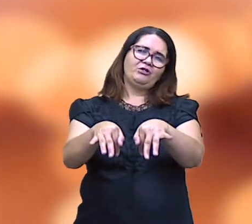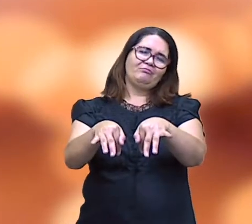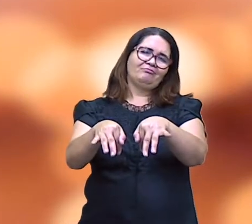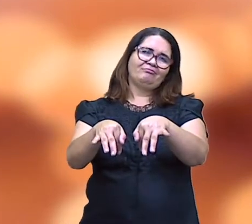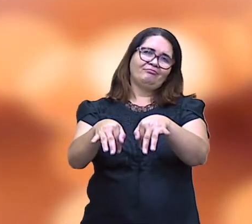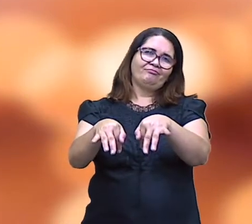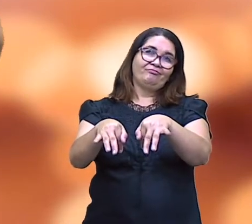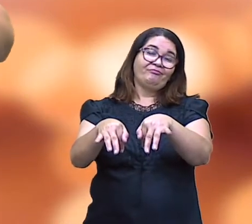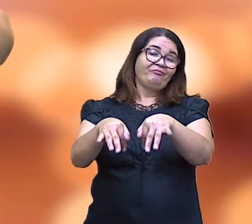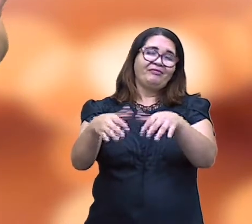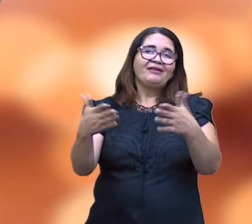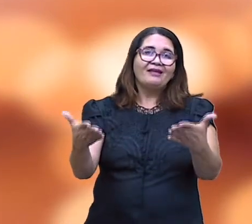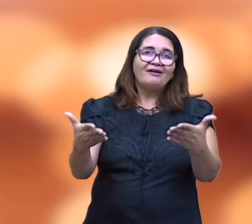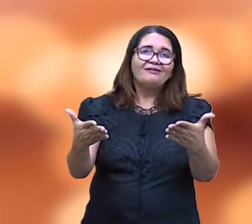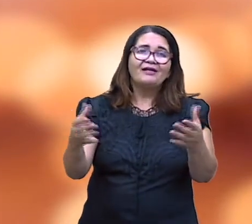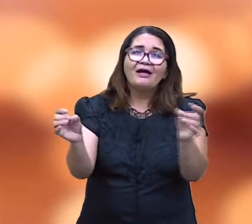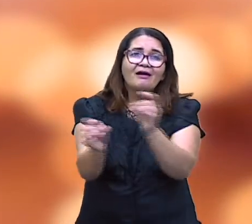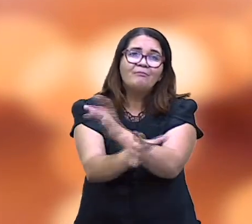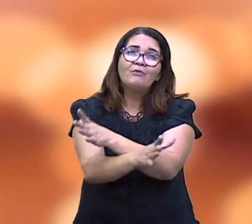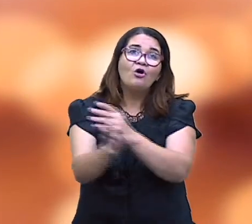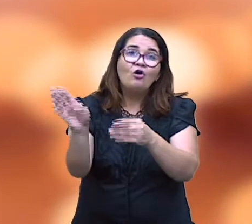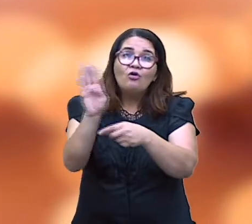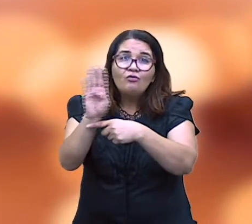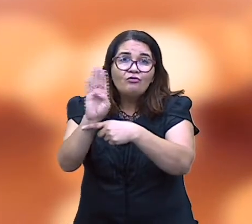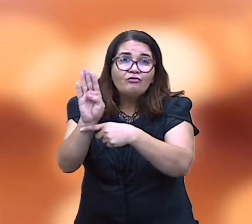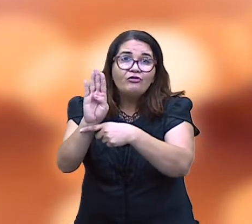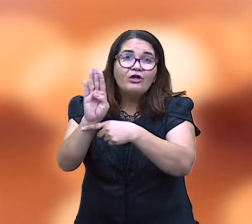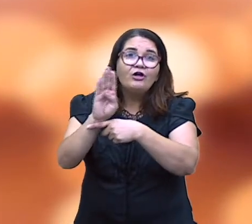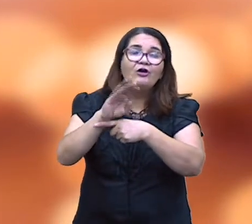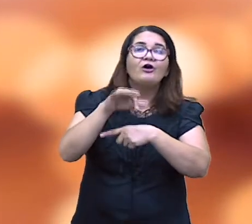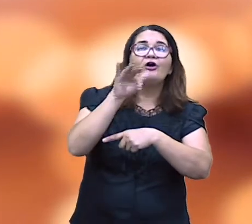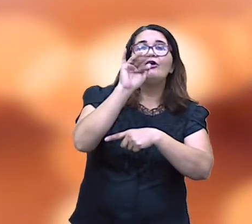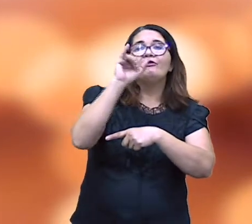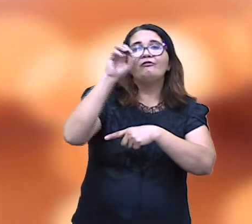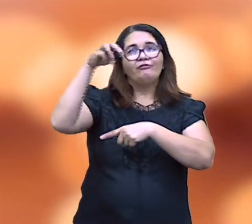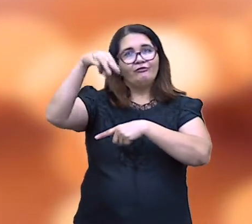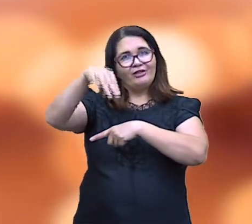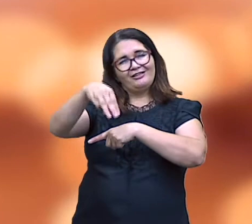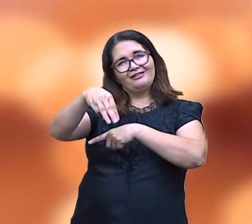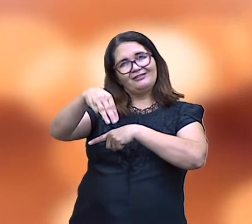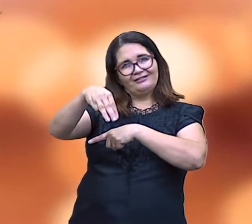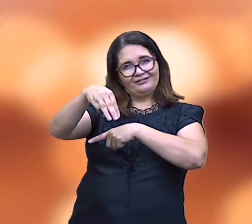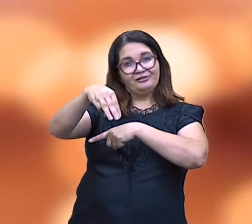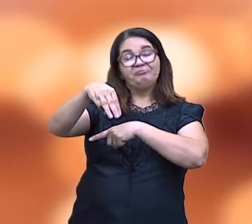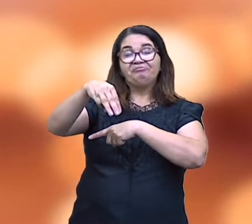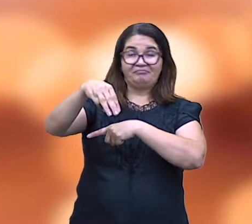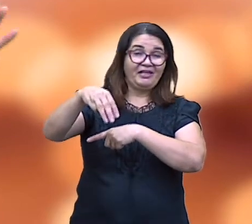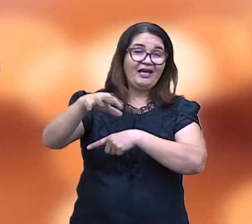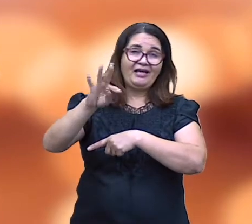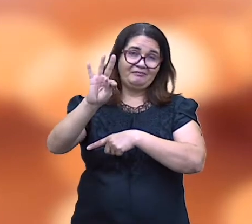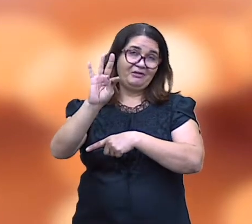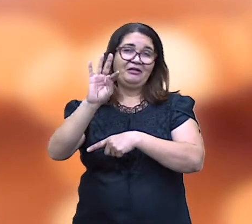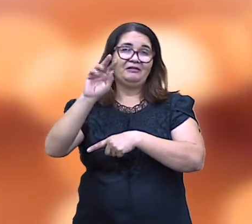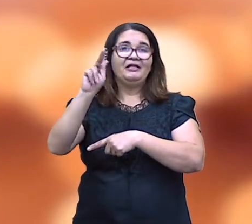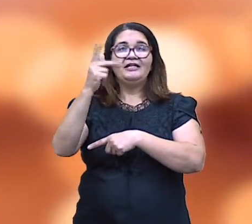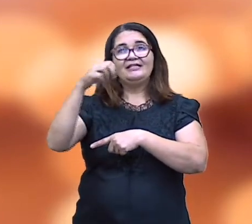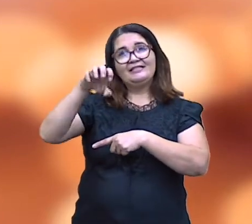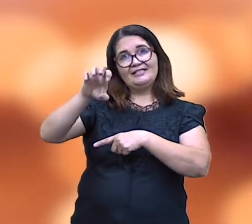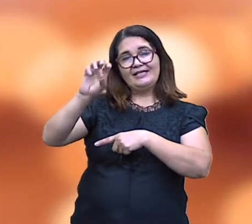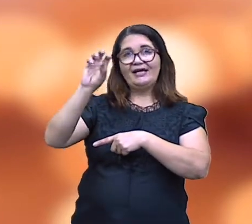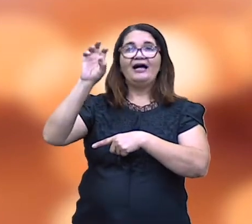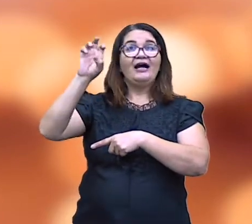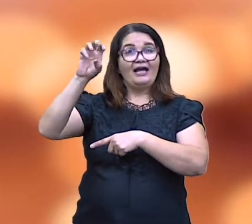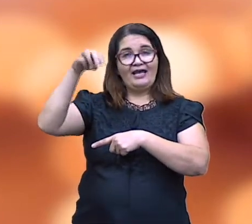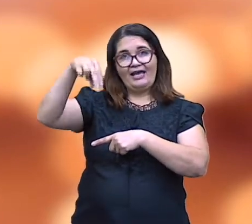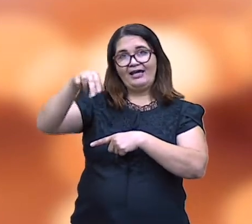quando acaba e você só precisa escrever a palavra the end. Ou mesmo, enfim, né? O roteiro, então,